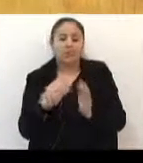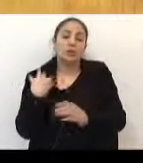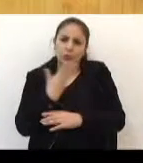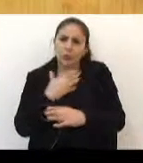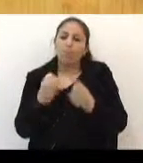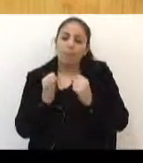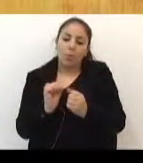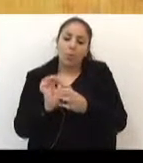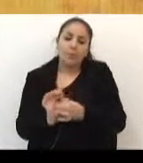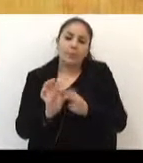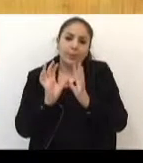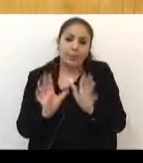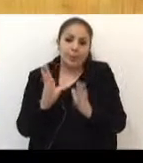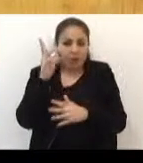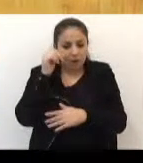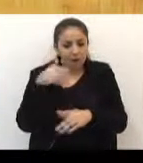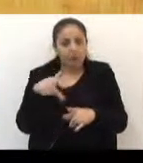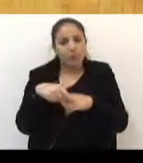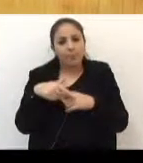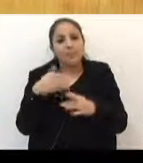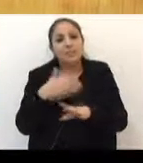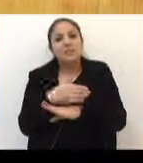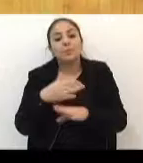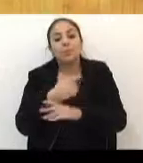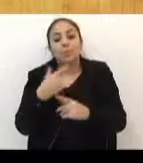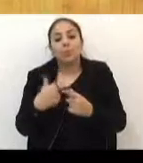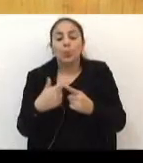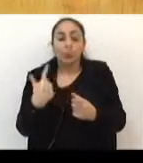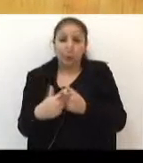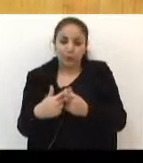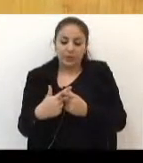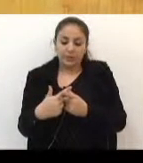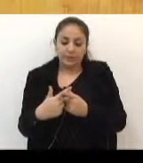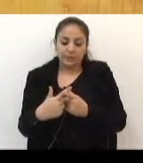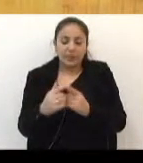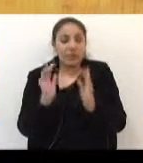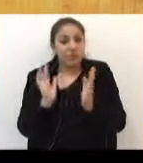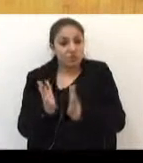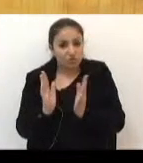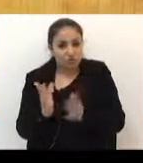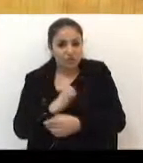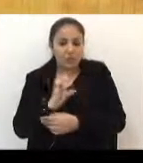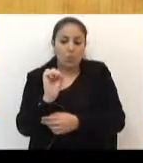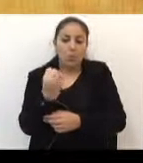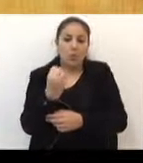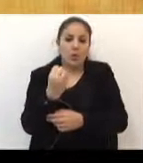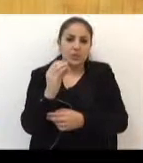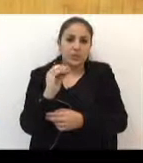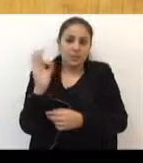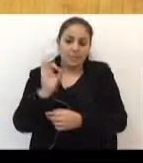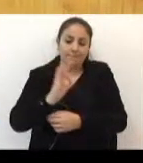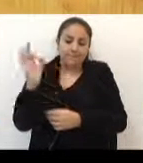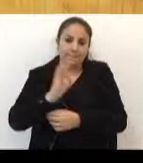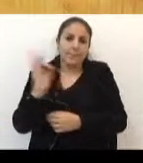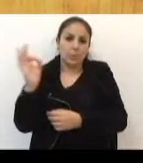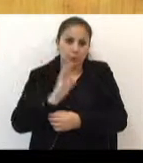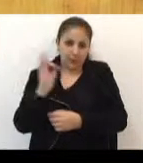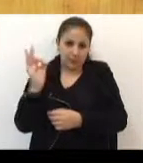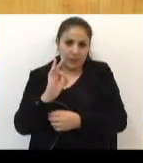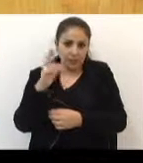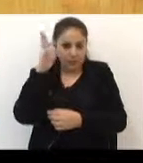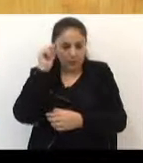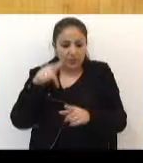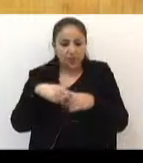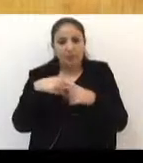que o animal ali participe do desfile, até porque hoje nós temos 80% da tropa de